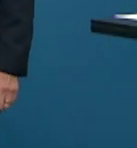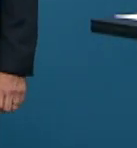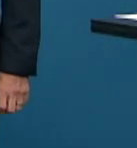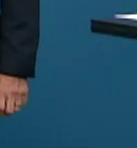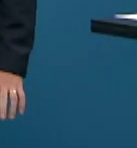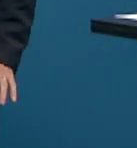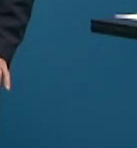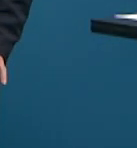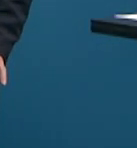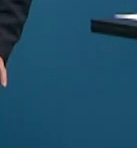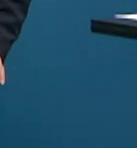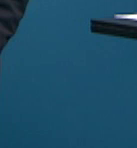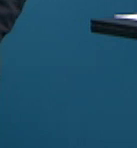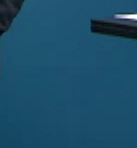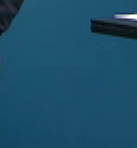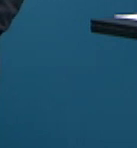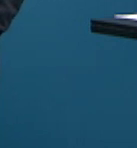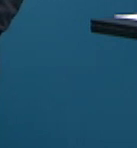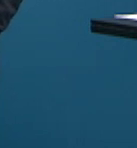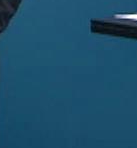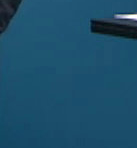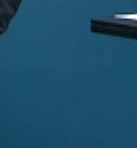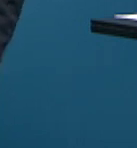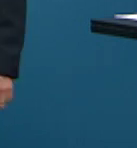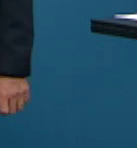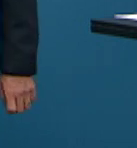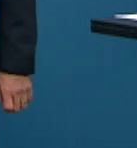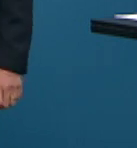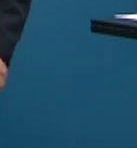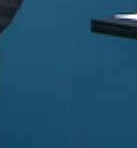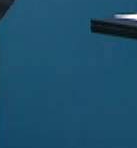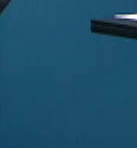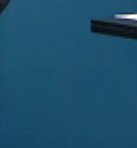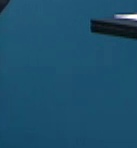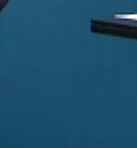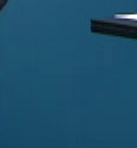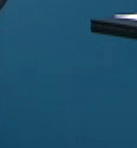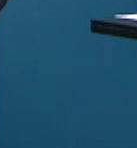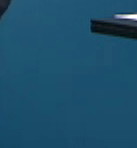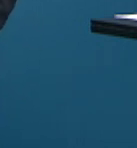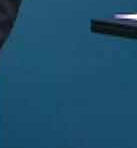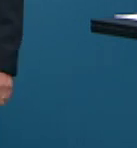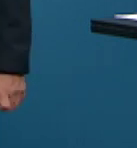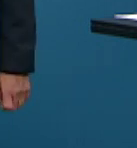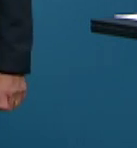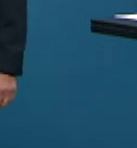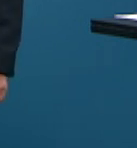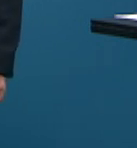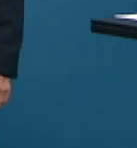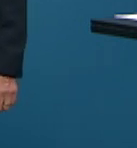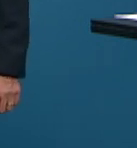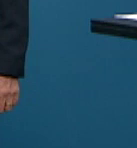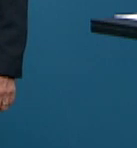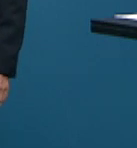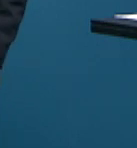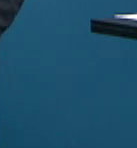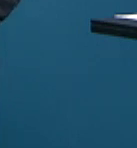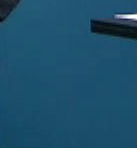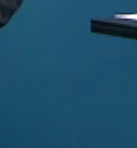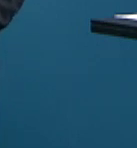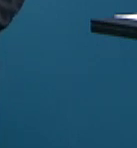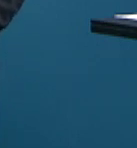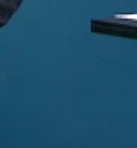Você acompanhou ao vivo aqui pela TV Justiça e Carlos Eduardo Cunha, apresentador. O segundo painel coordenado pela ministra aposentada do STF, Helen